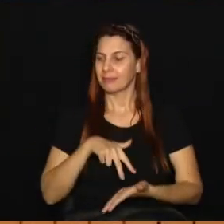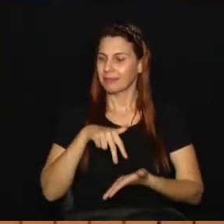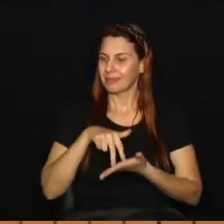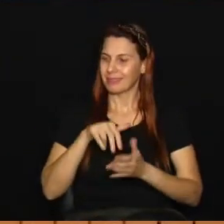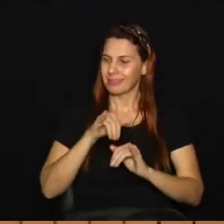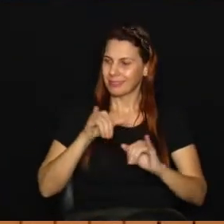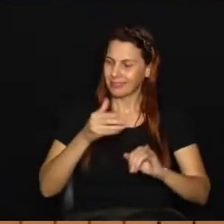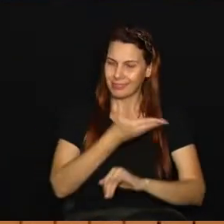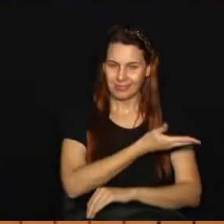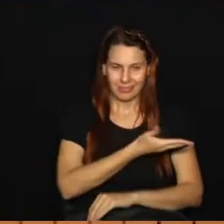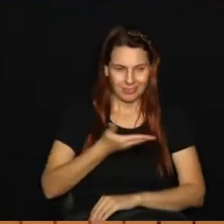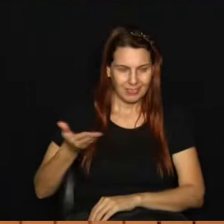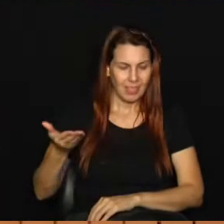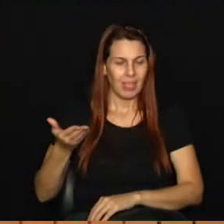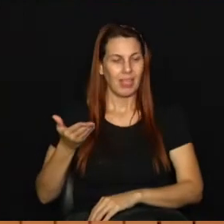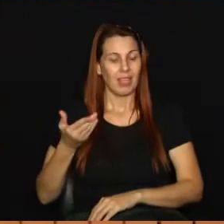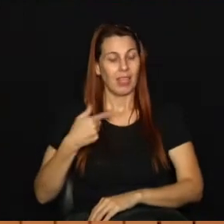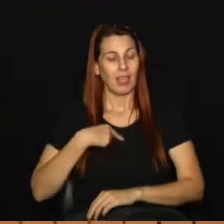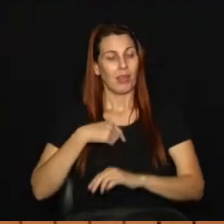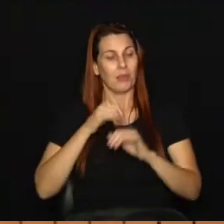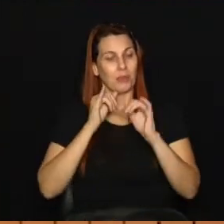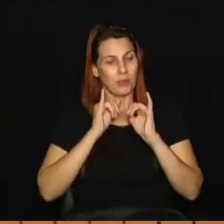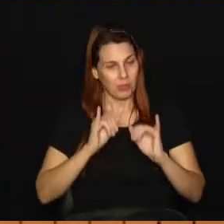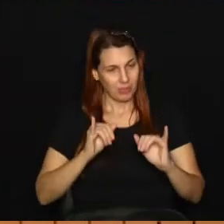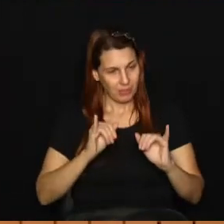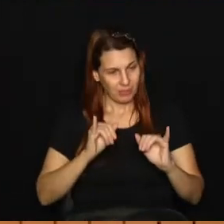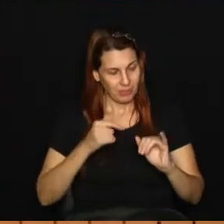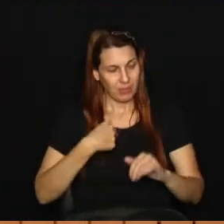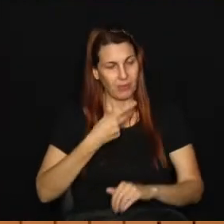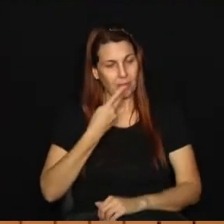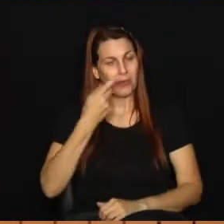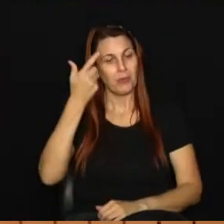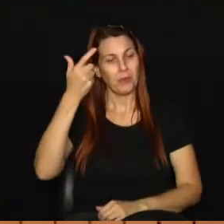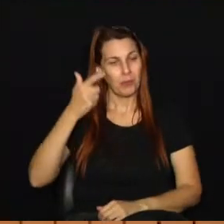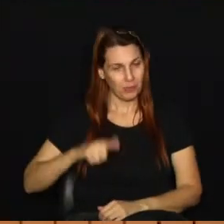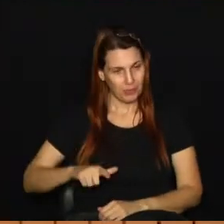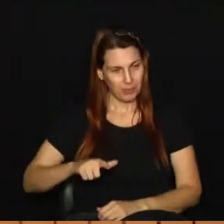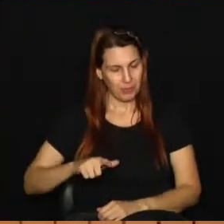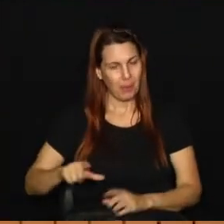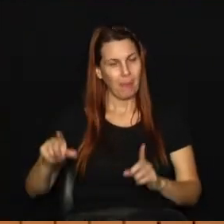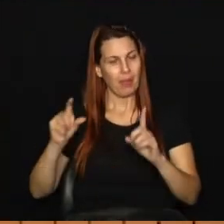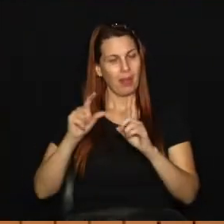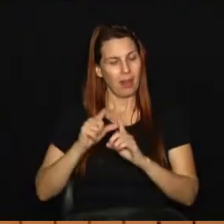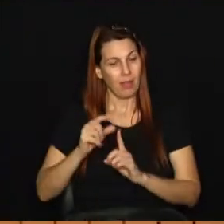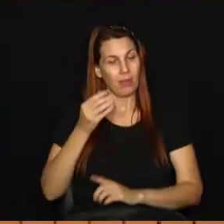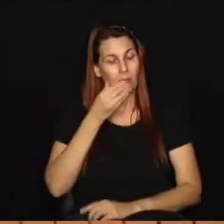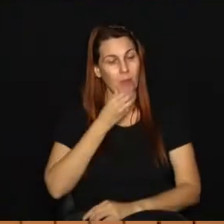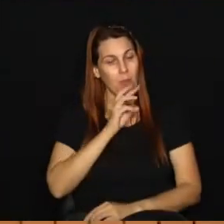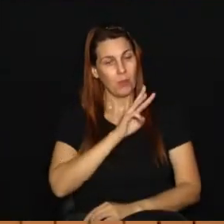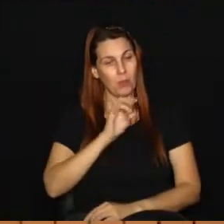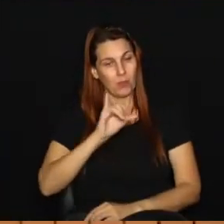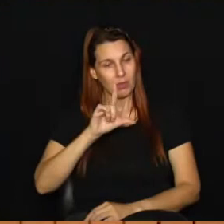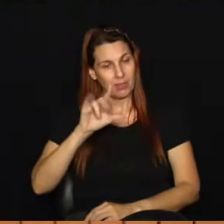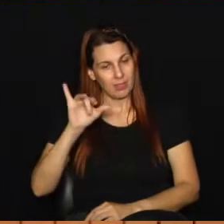esta casa, eu digo, repito as palavras de Ulisses Guimarães: